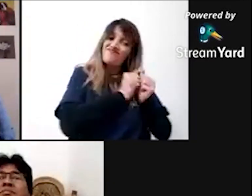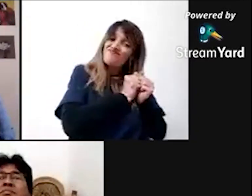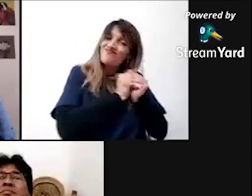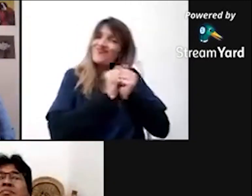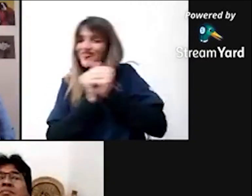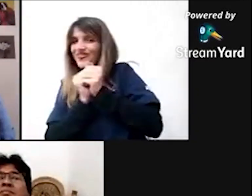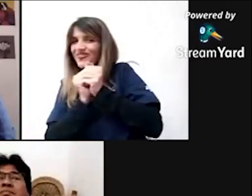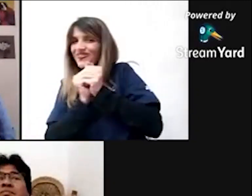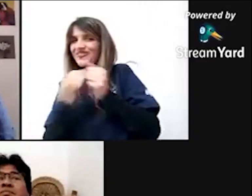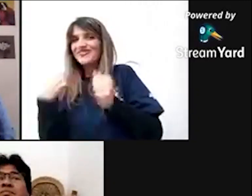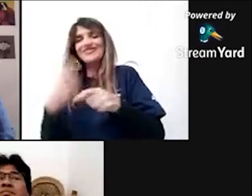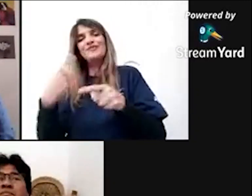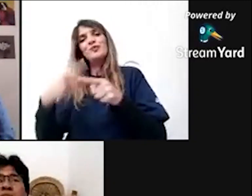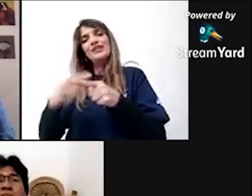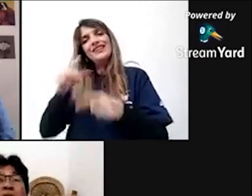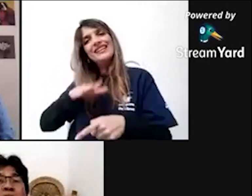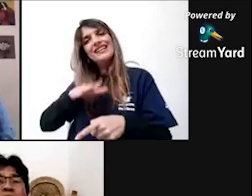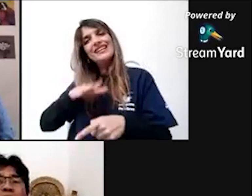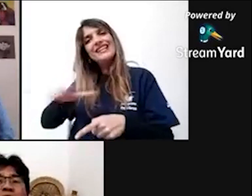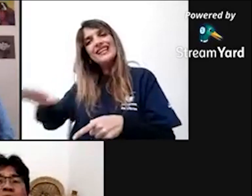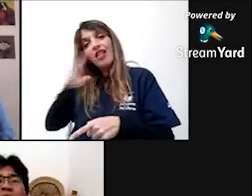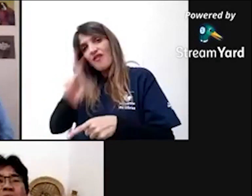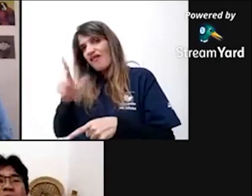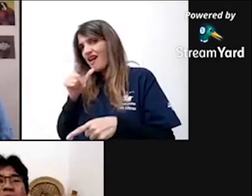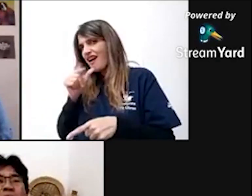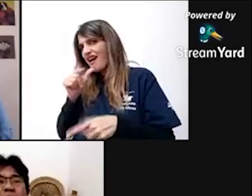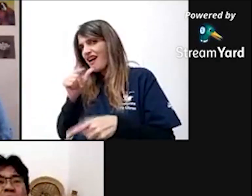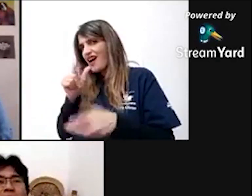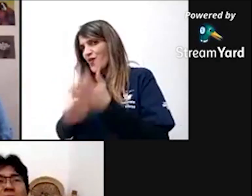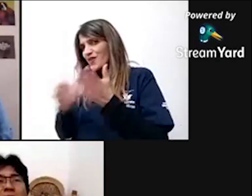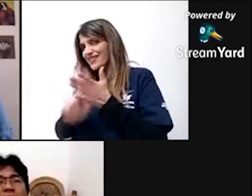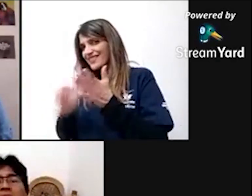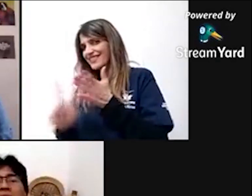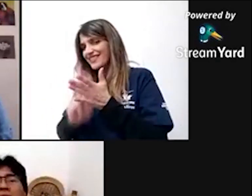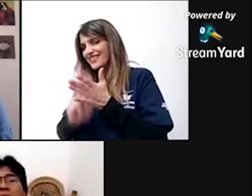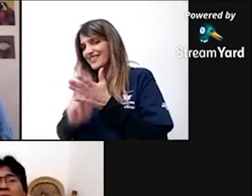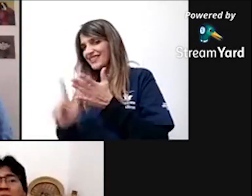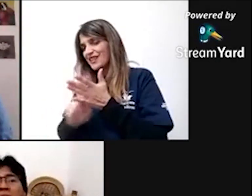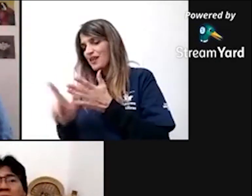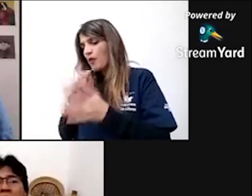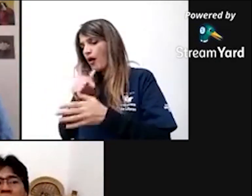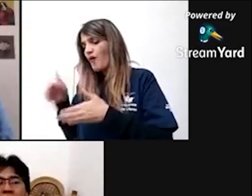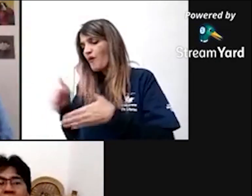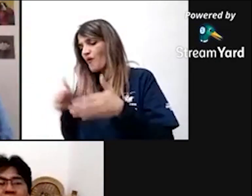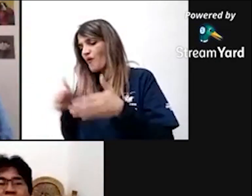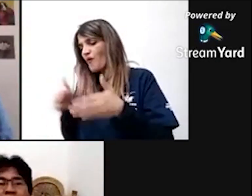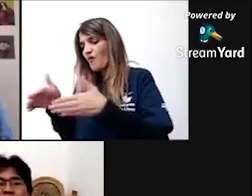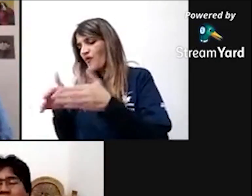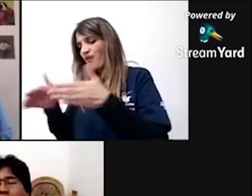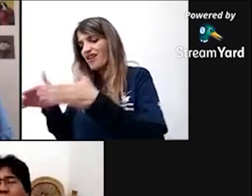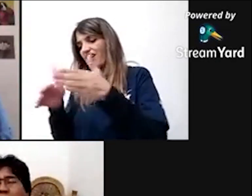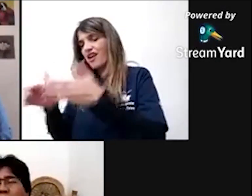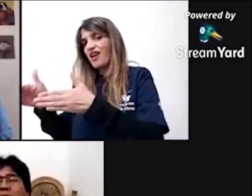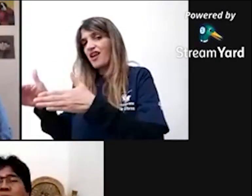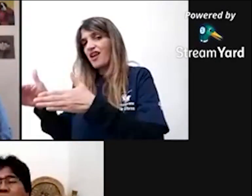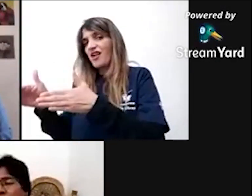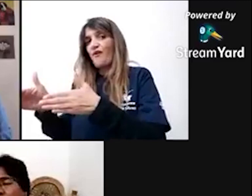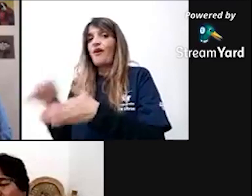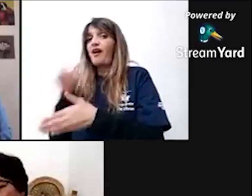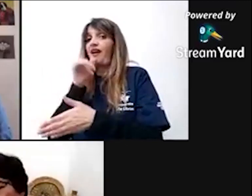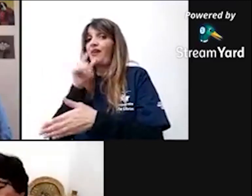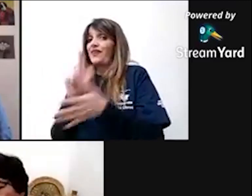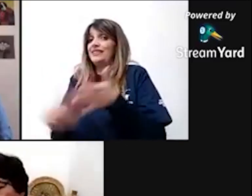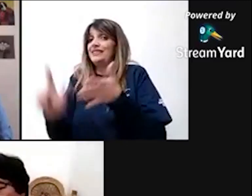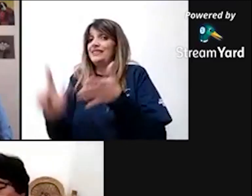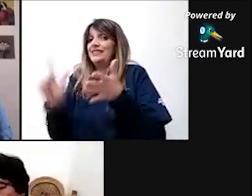as crianças, quando veem água límpida, o rio que corre torna-se água límpida,